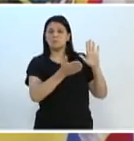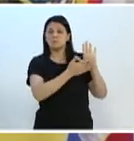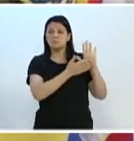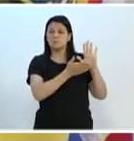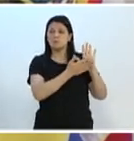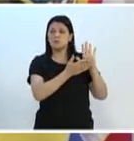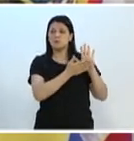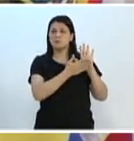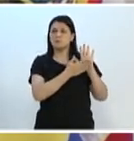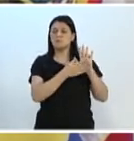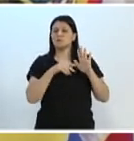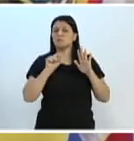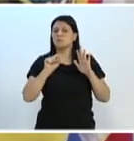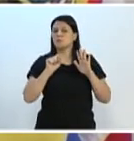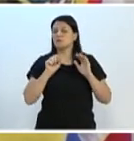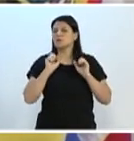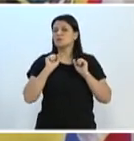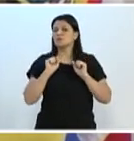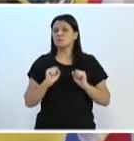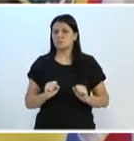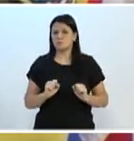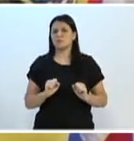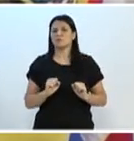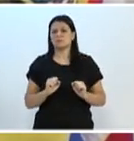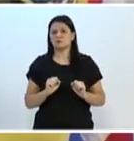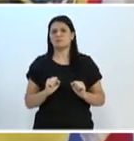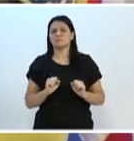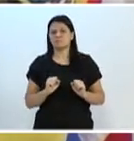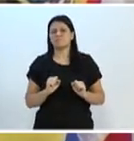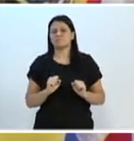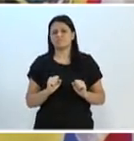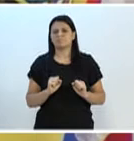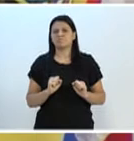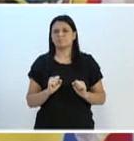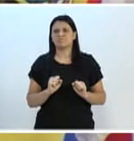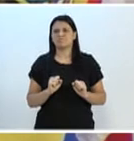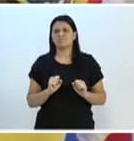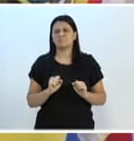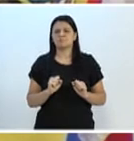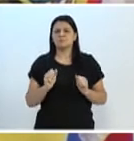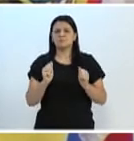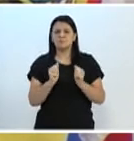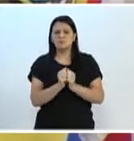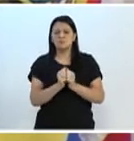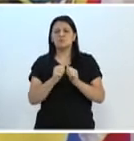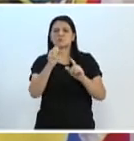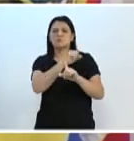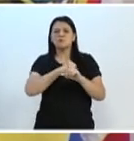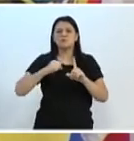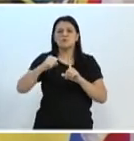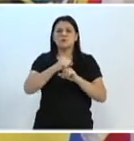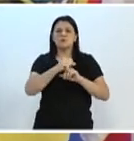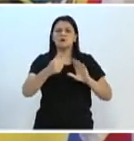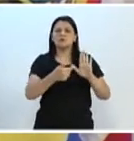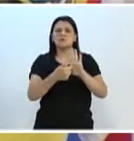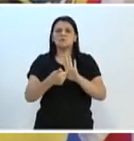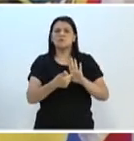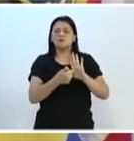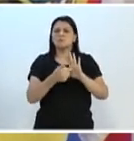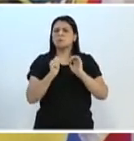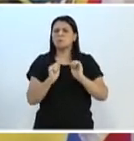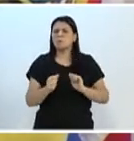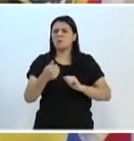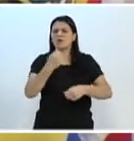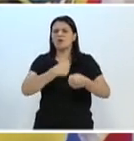é que nós possamos, fazendo essa sinalização à sociedade, mostrando que é possível economizar ainda